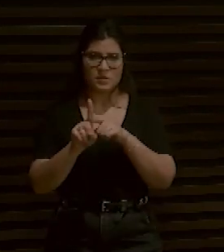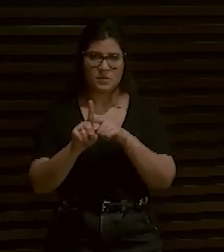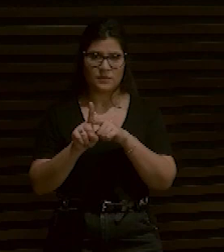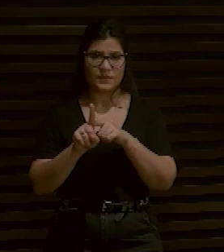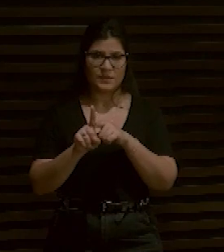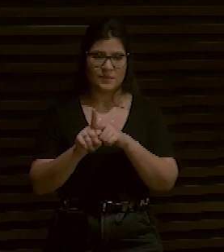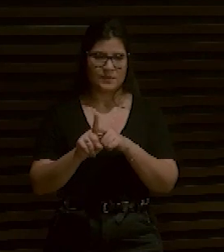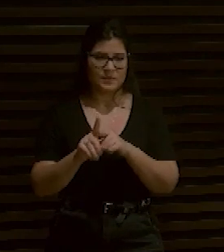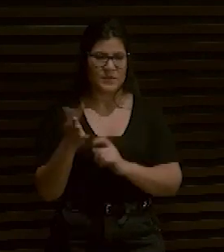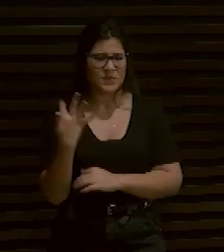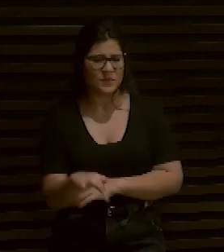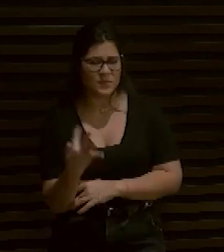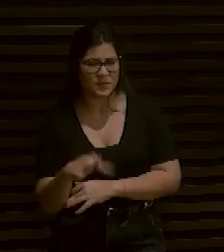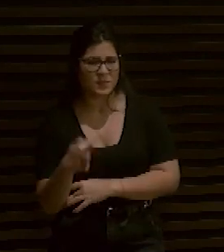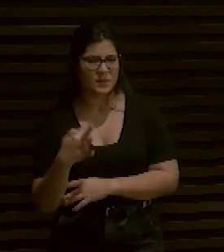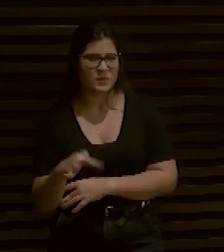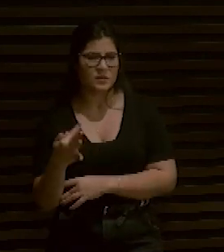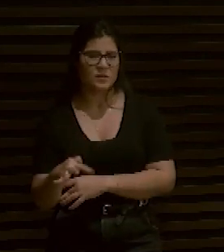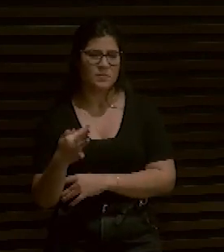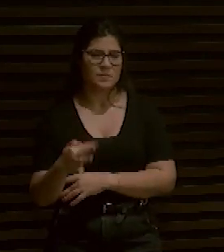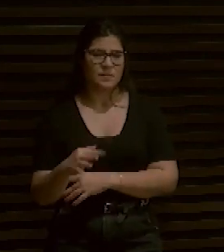renal. Ontem, a pregação era hoje.